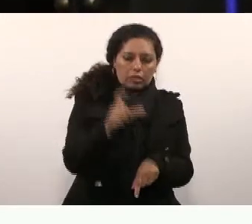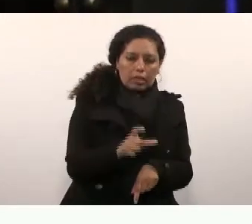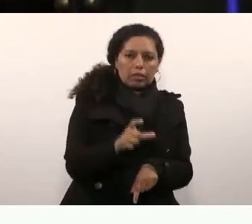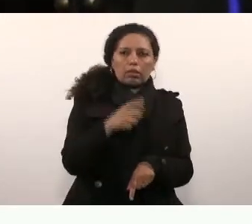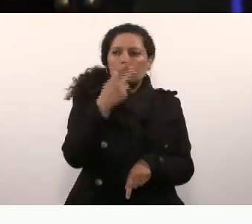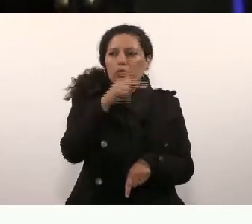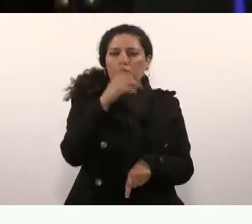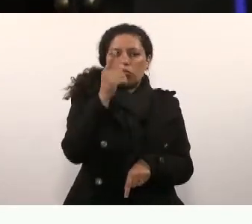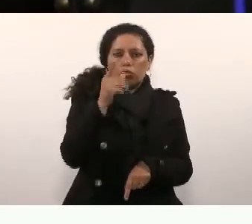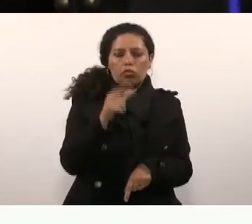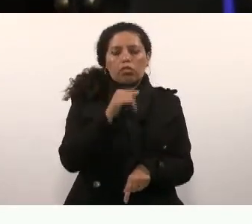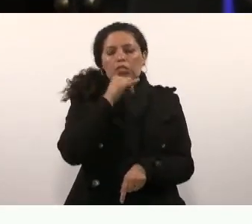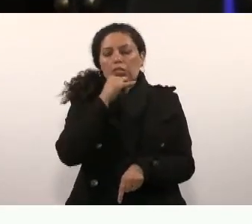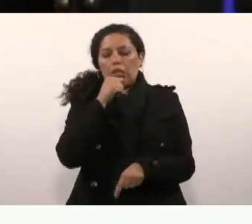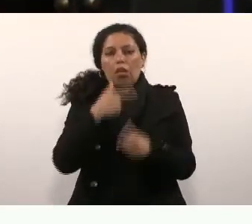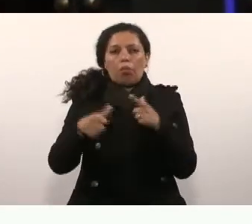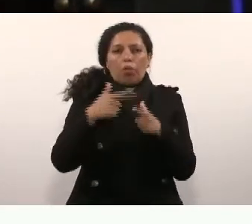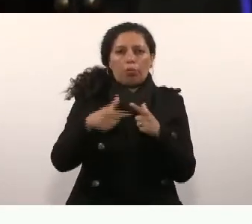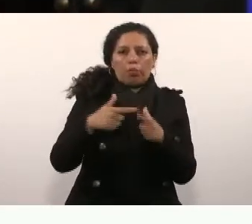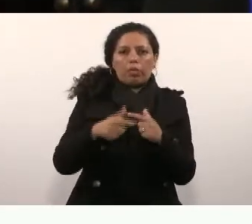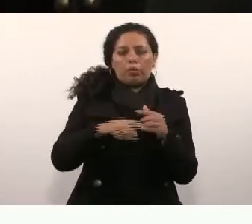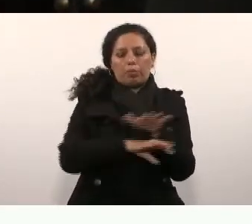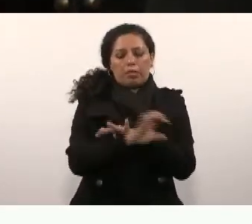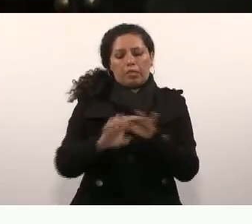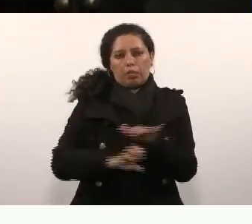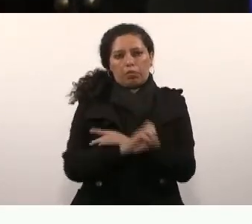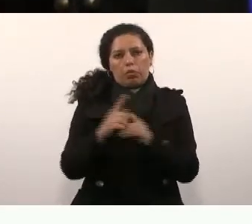empresa prestadora de serviço, uma vez que os créditos são em